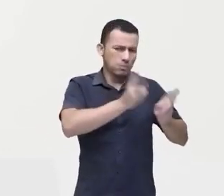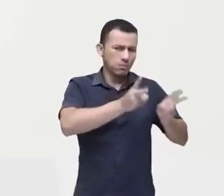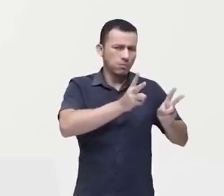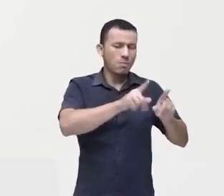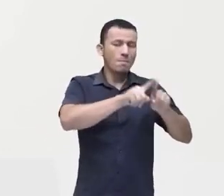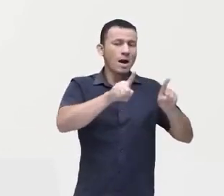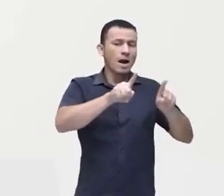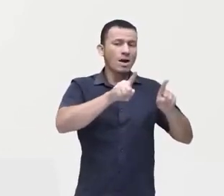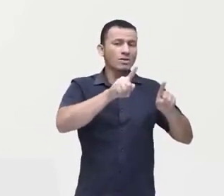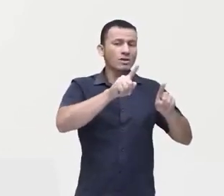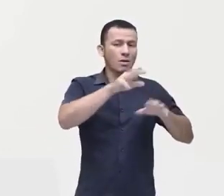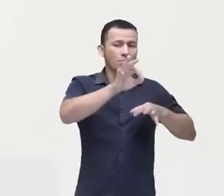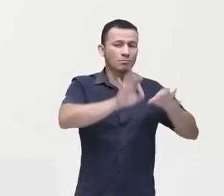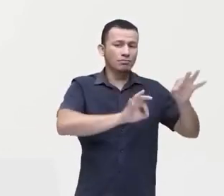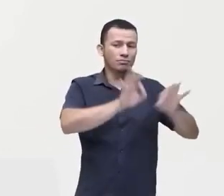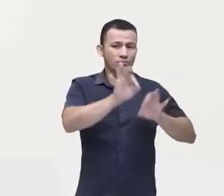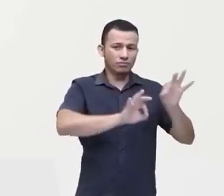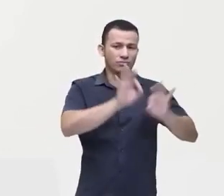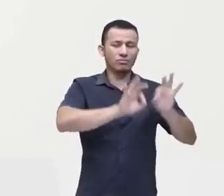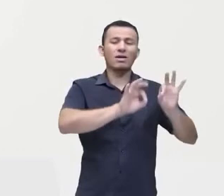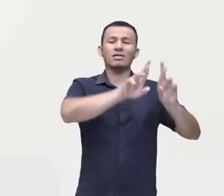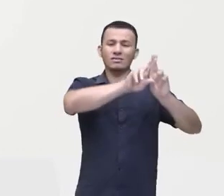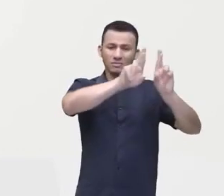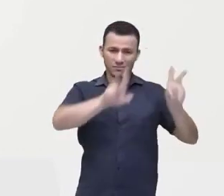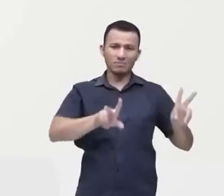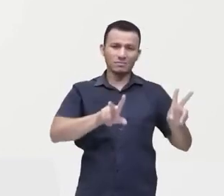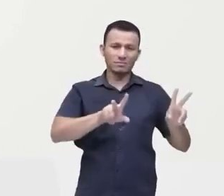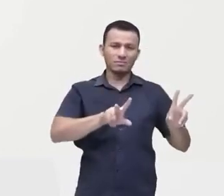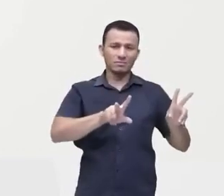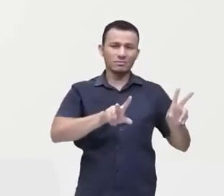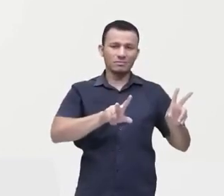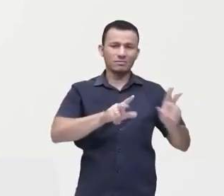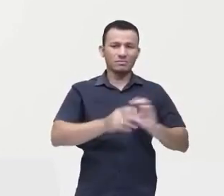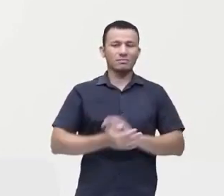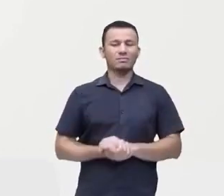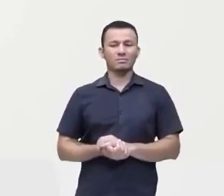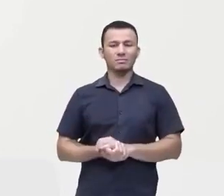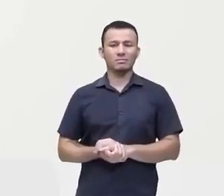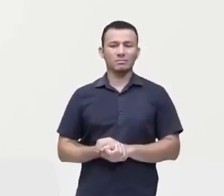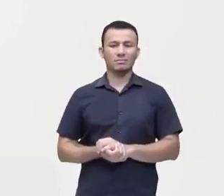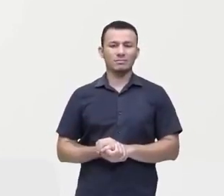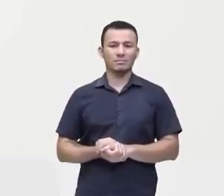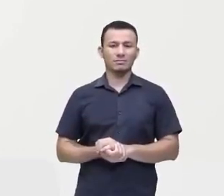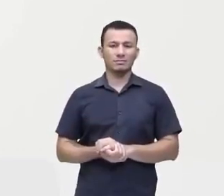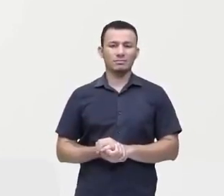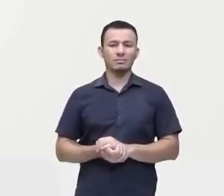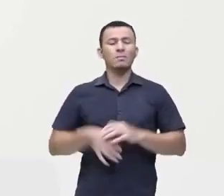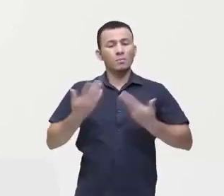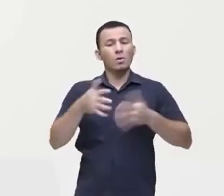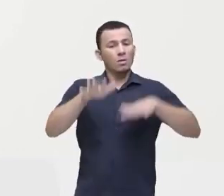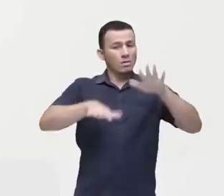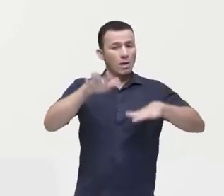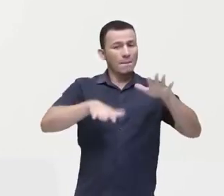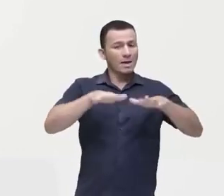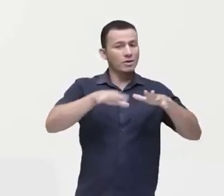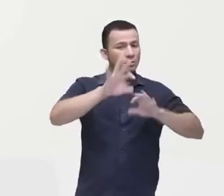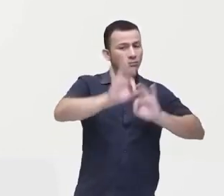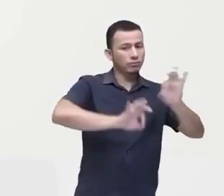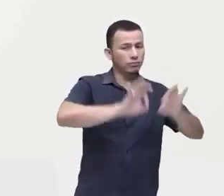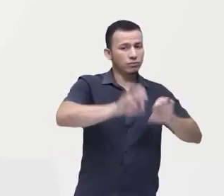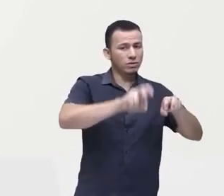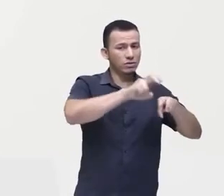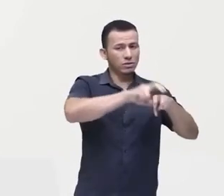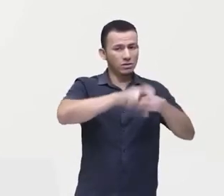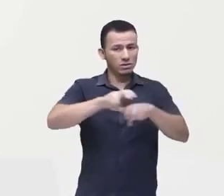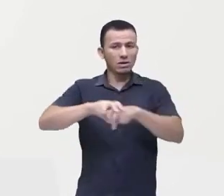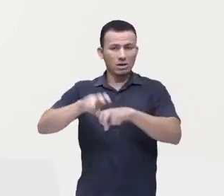que a arrumação aí, ó, tá toda diferente. Então, conforme a arrumação da sala,